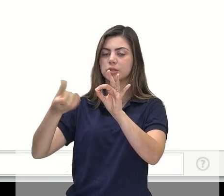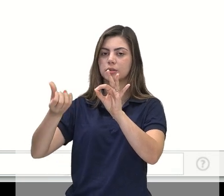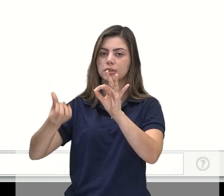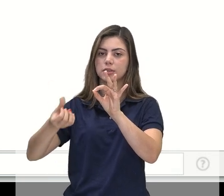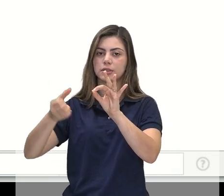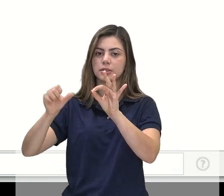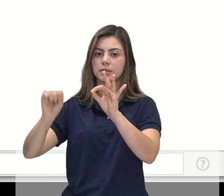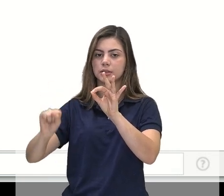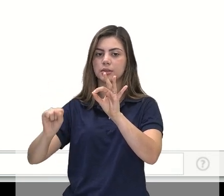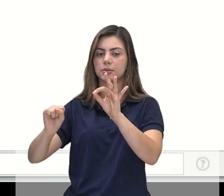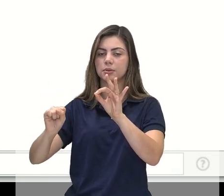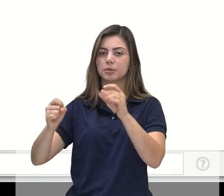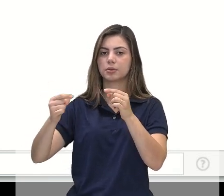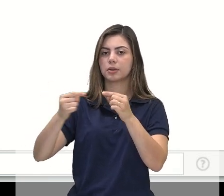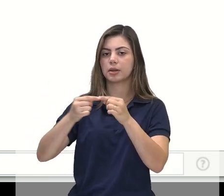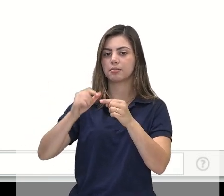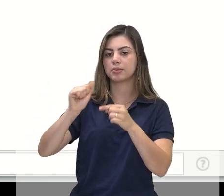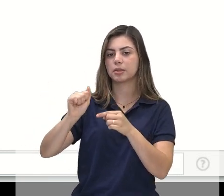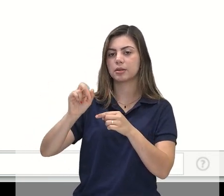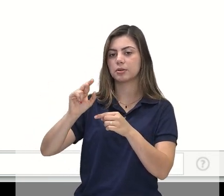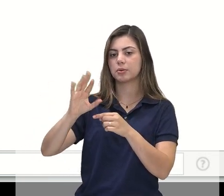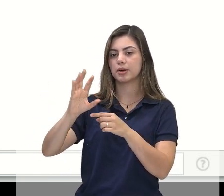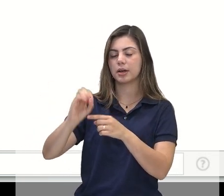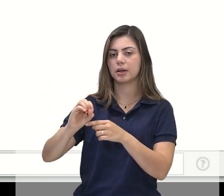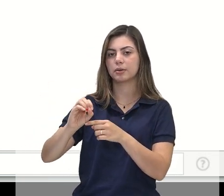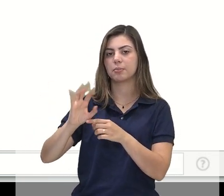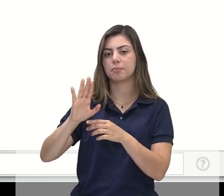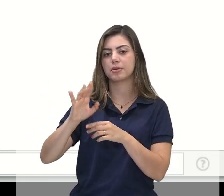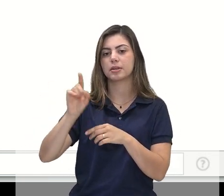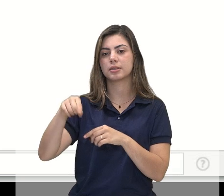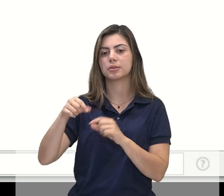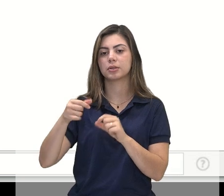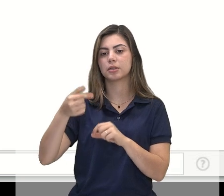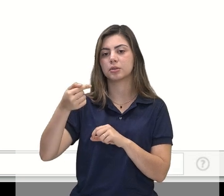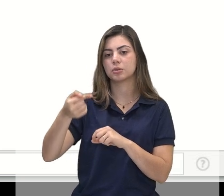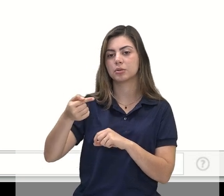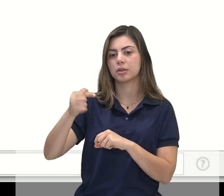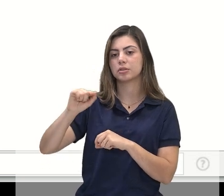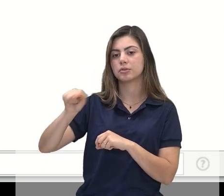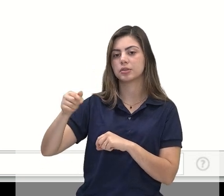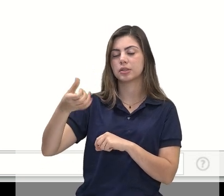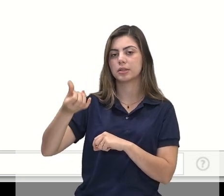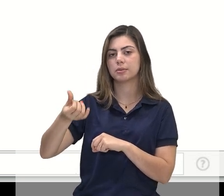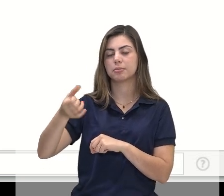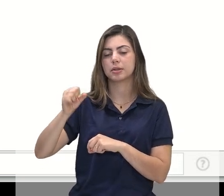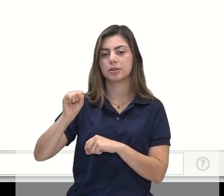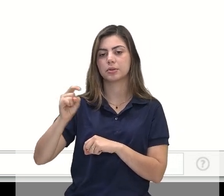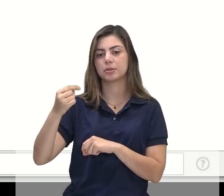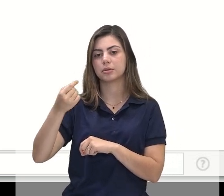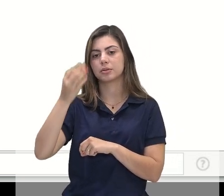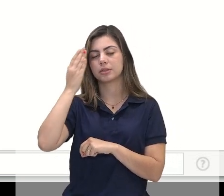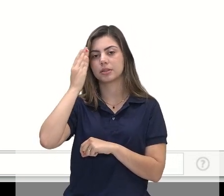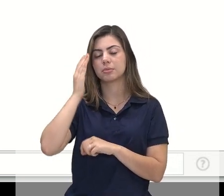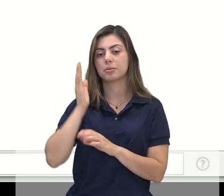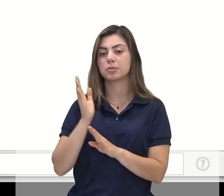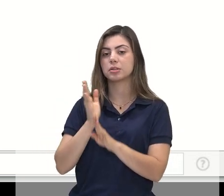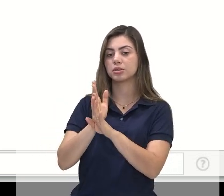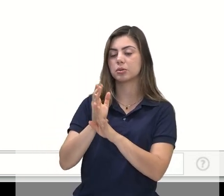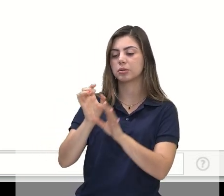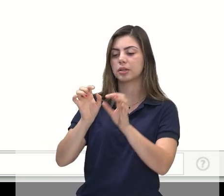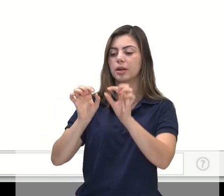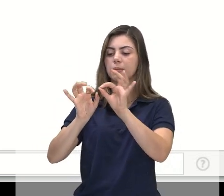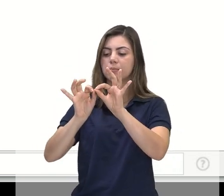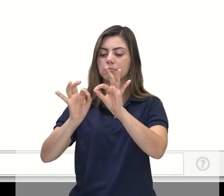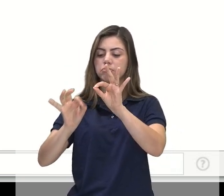7,68. Gente, esse número aqui é um número arredondado. Por quê? Porque se trata de um número irracional, porque nesse caso, para determinarmos essa distância, nós